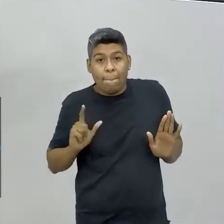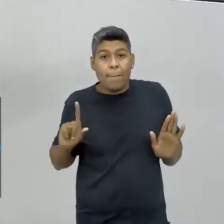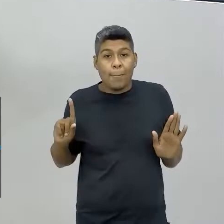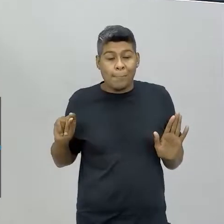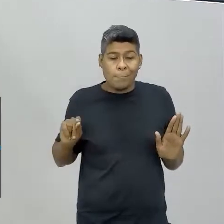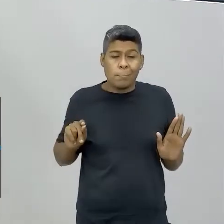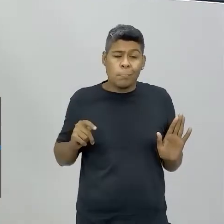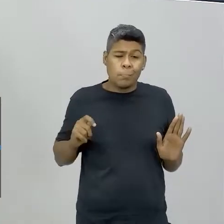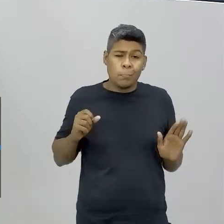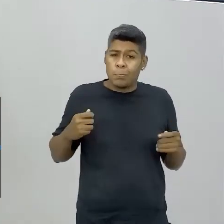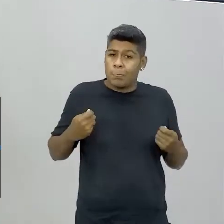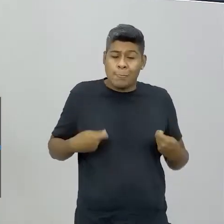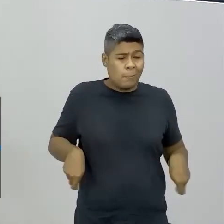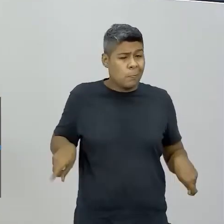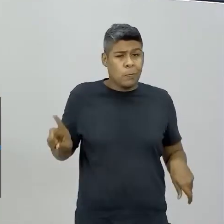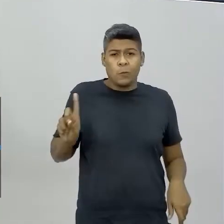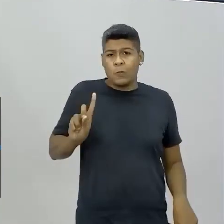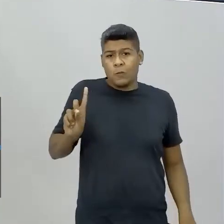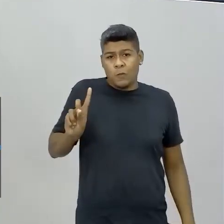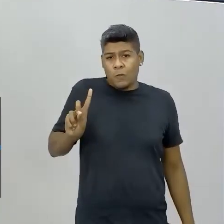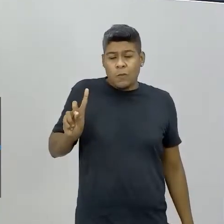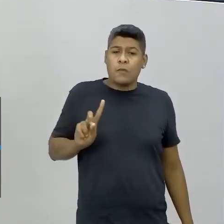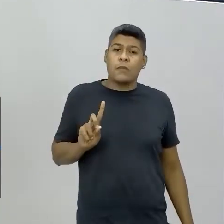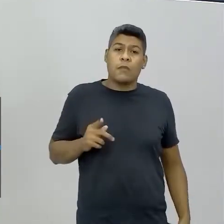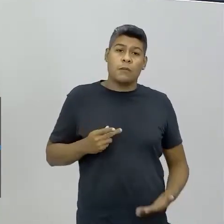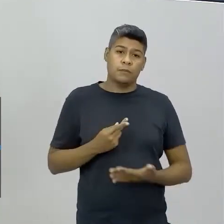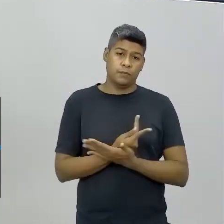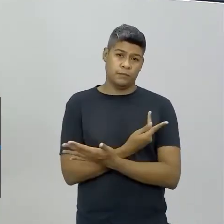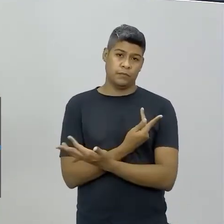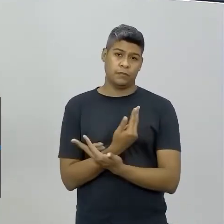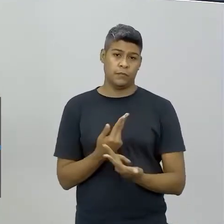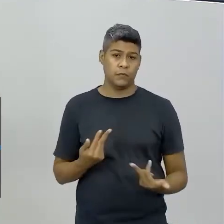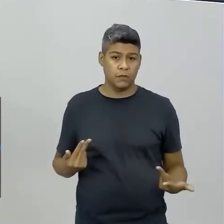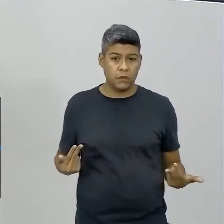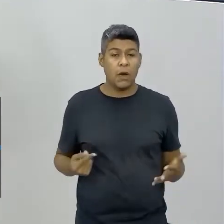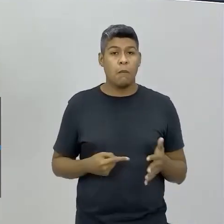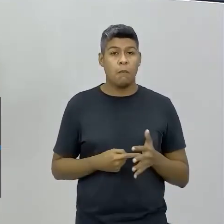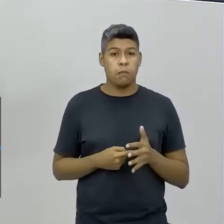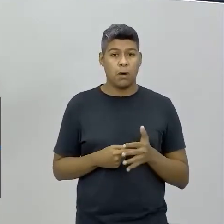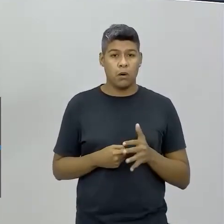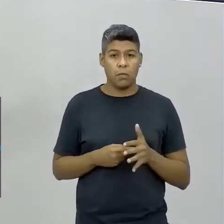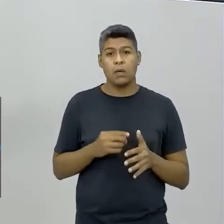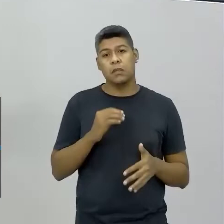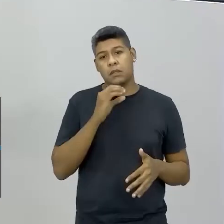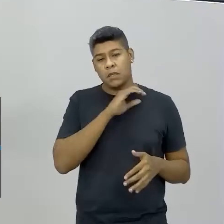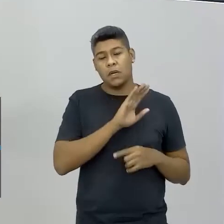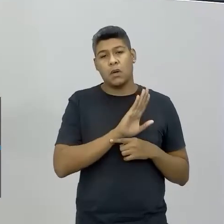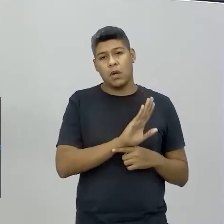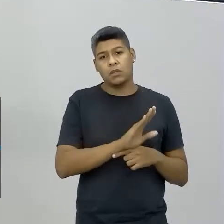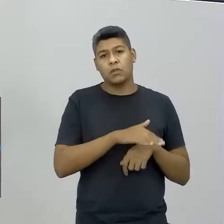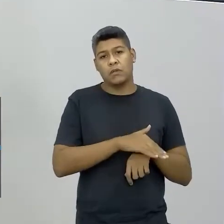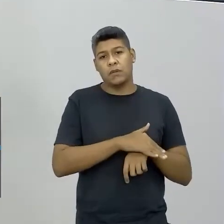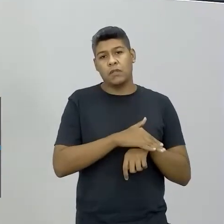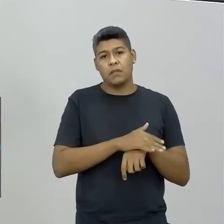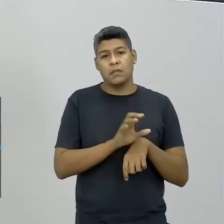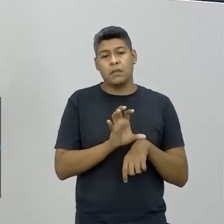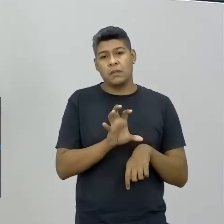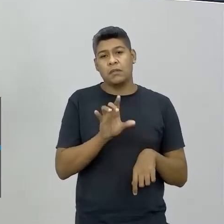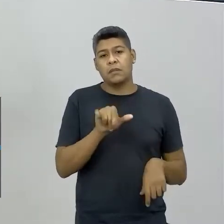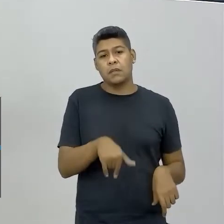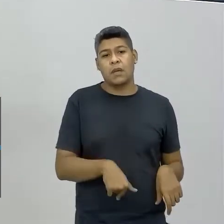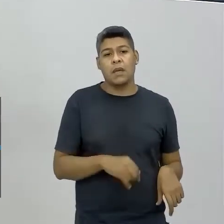sem precisar passar por nenhum procedimento específico. As bombas de calor vão ajudar a fazer isso, né? A fazer